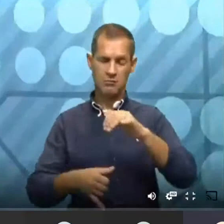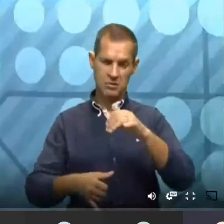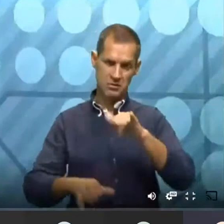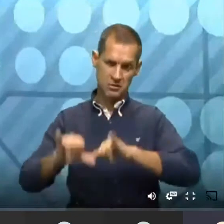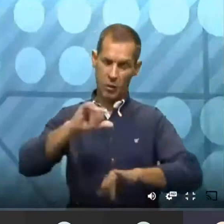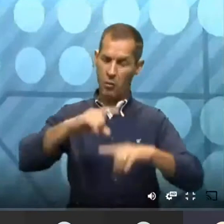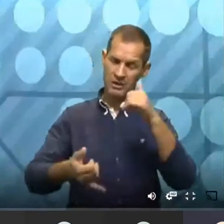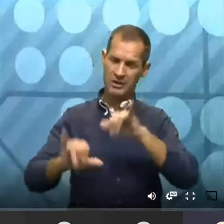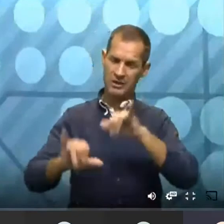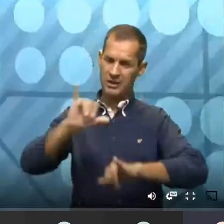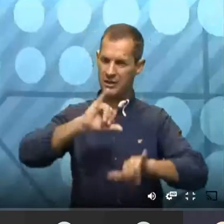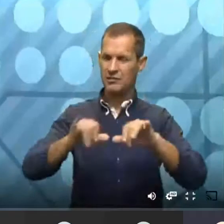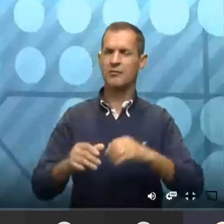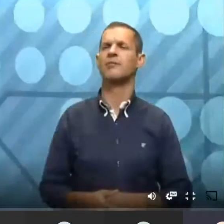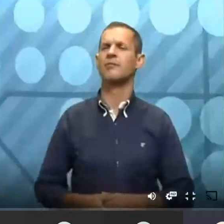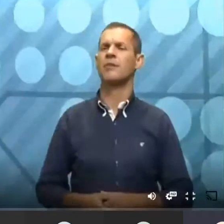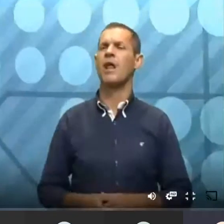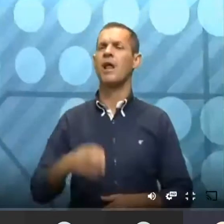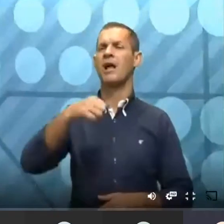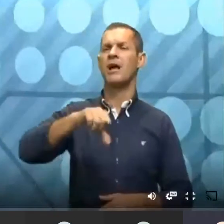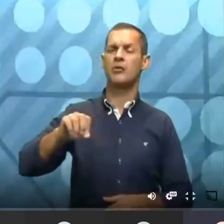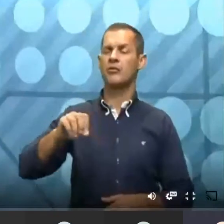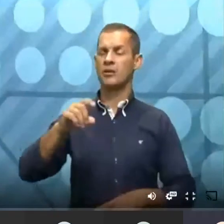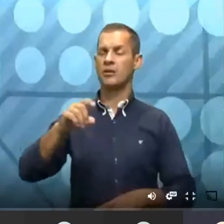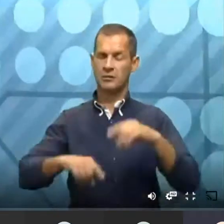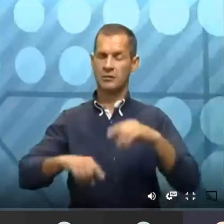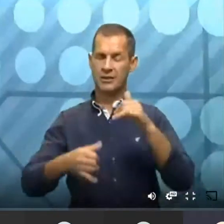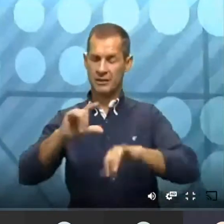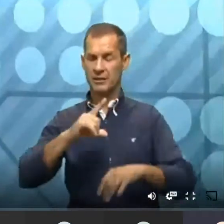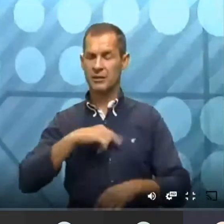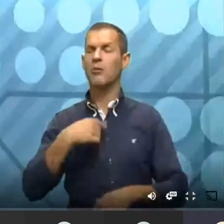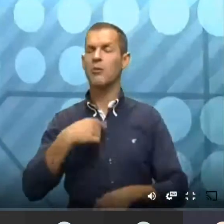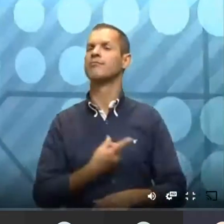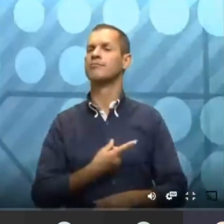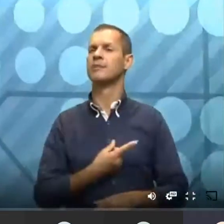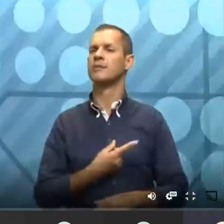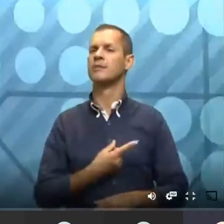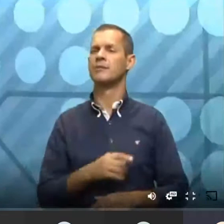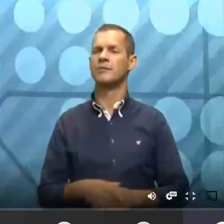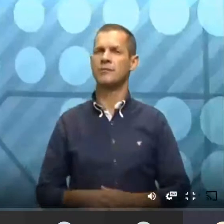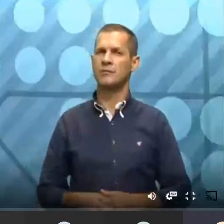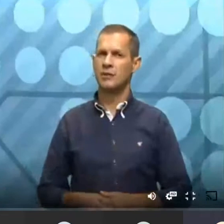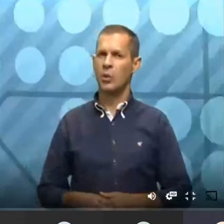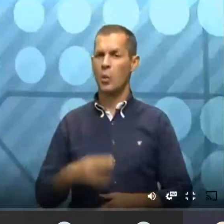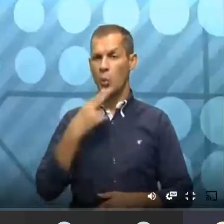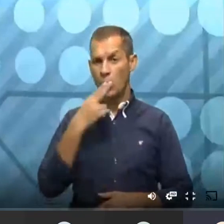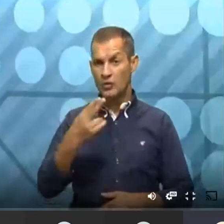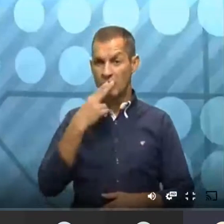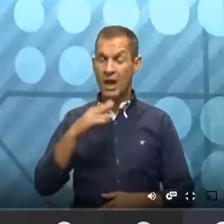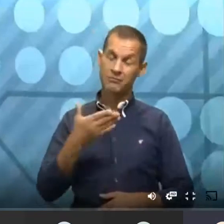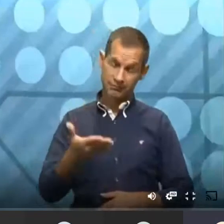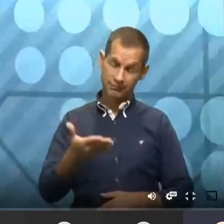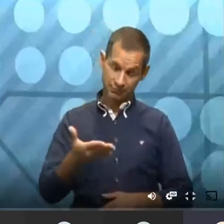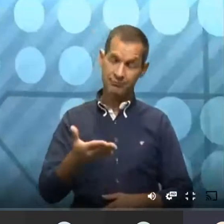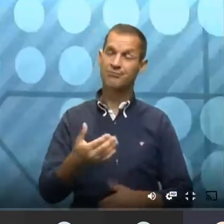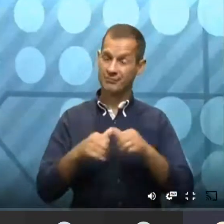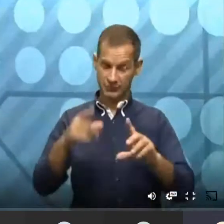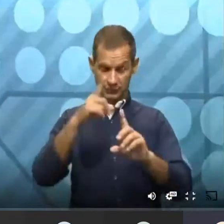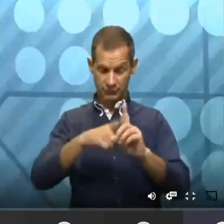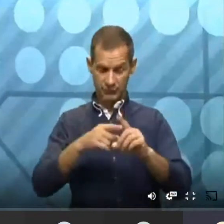químicos, aos mais de 90 elementos químicos que nós temos no cigarro.